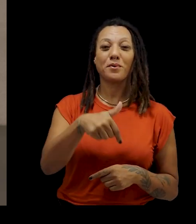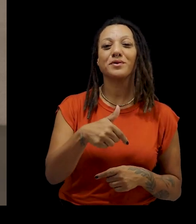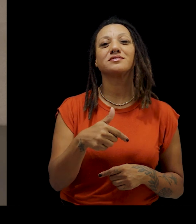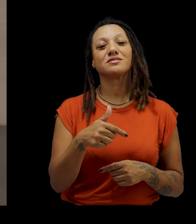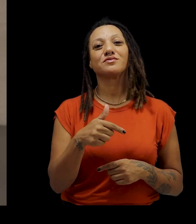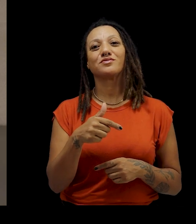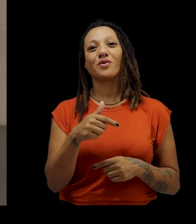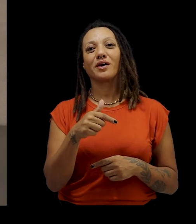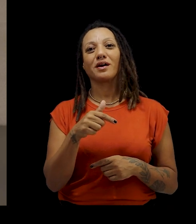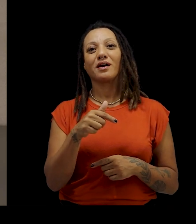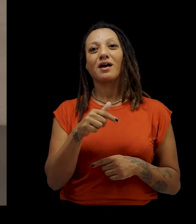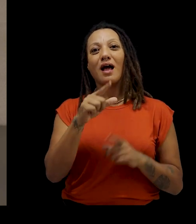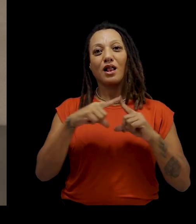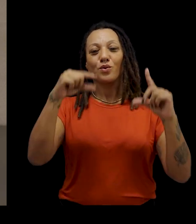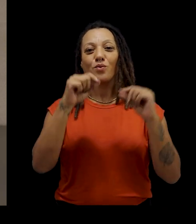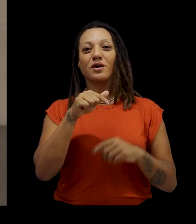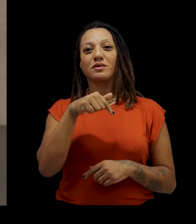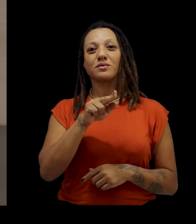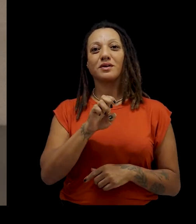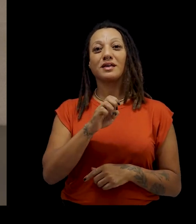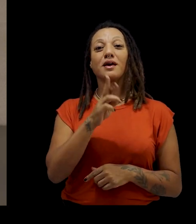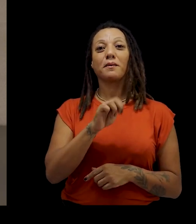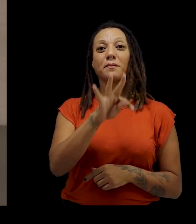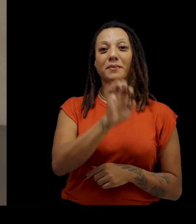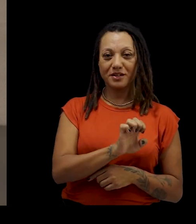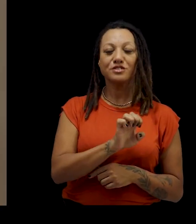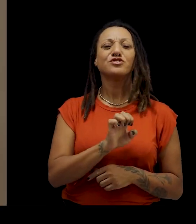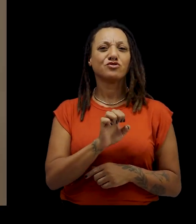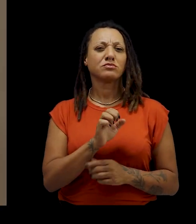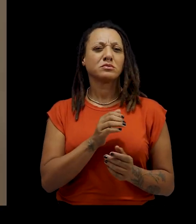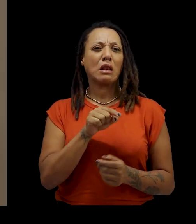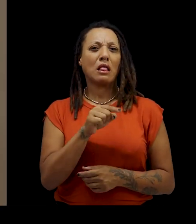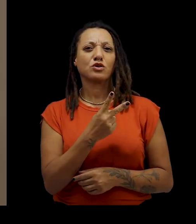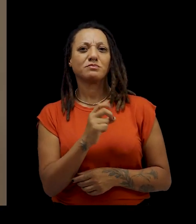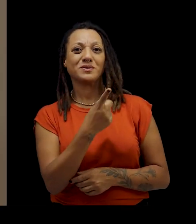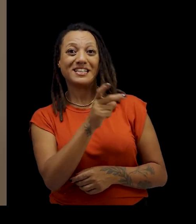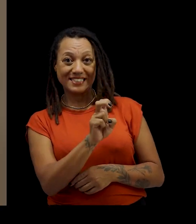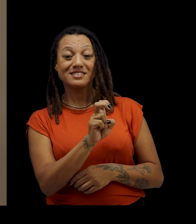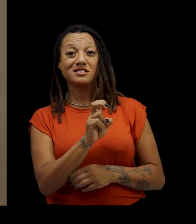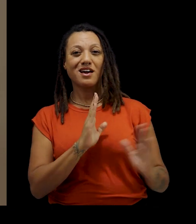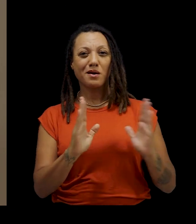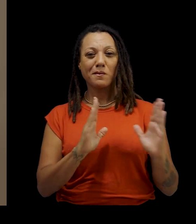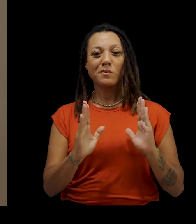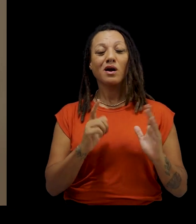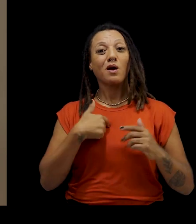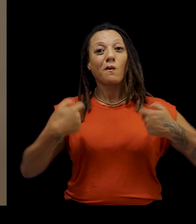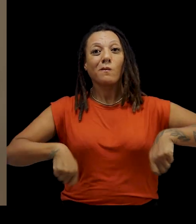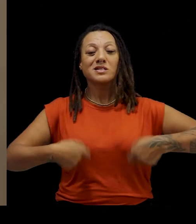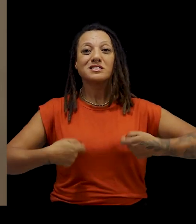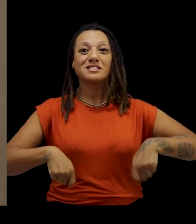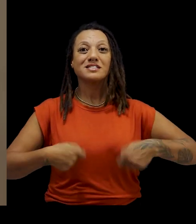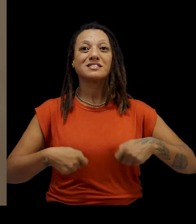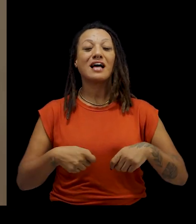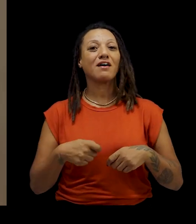a Lua foi parar no Quebrante, ela não era o primeiro inflável, teve esse outro inflável que veio lá de 2015,